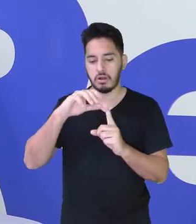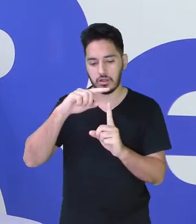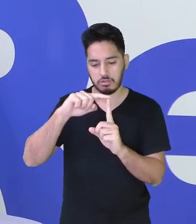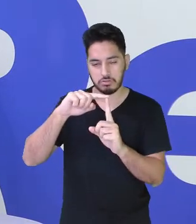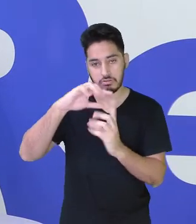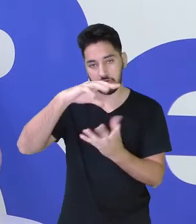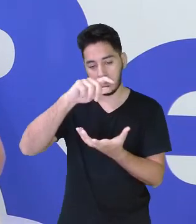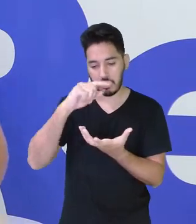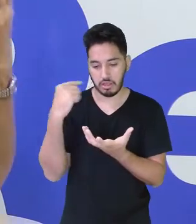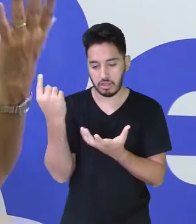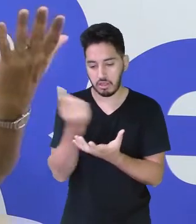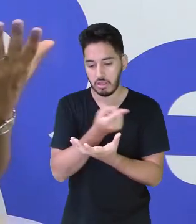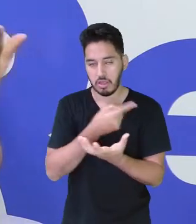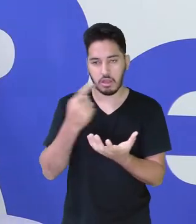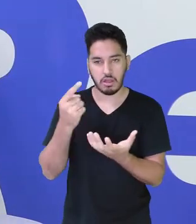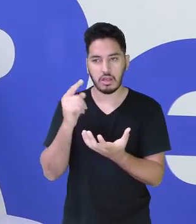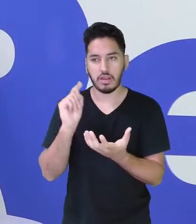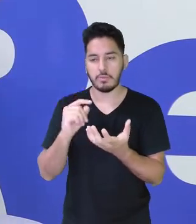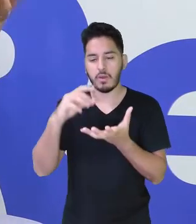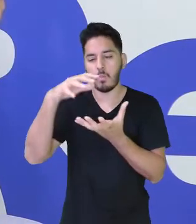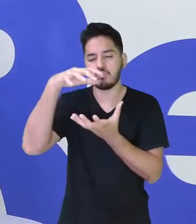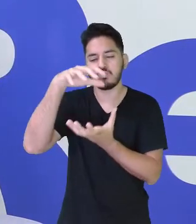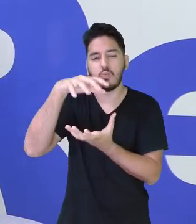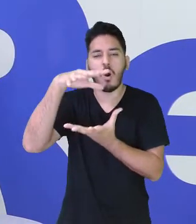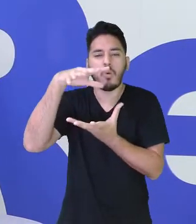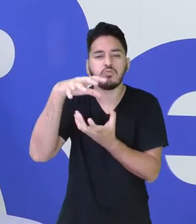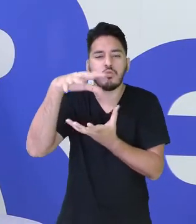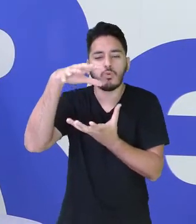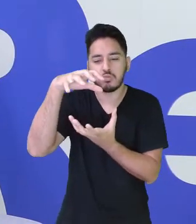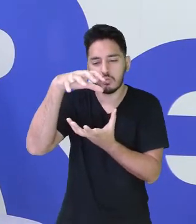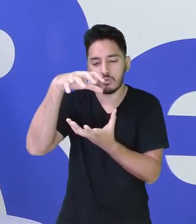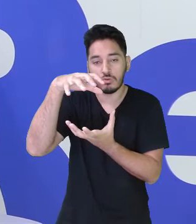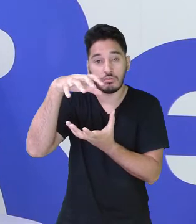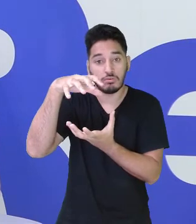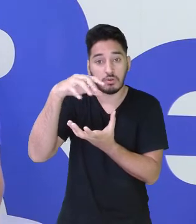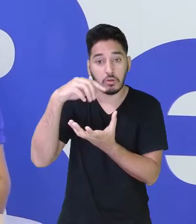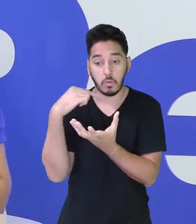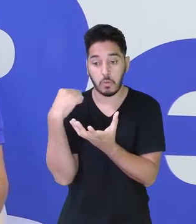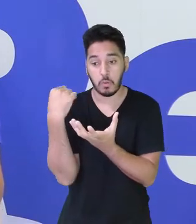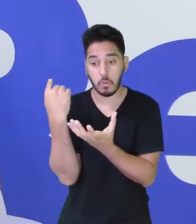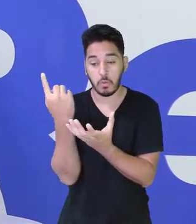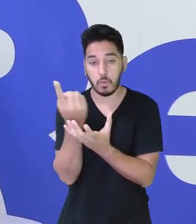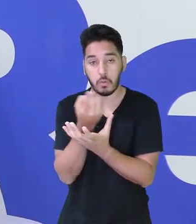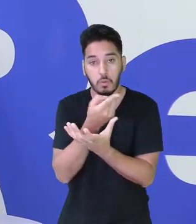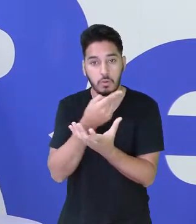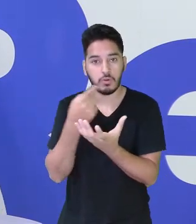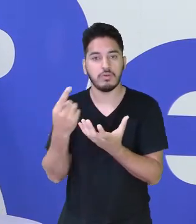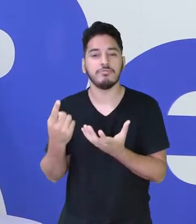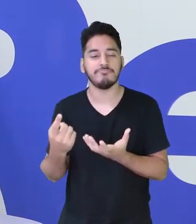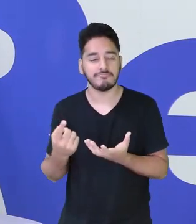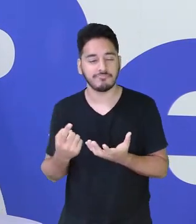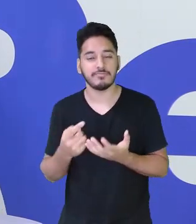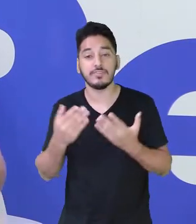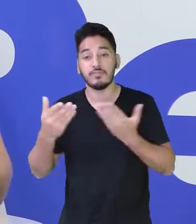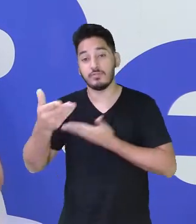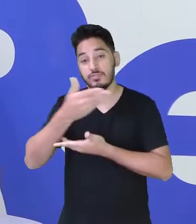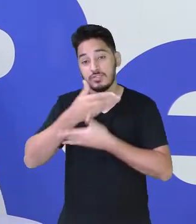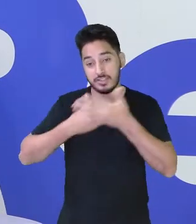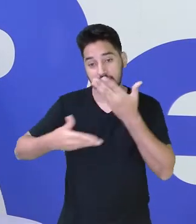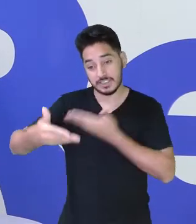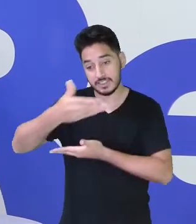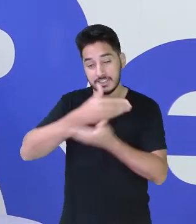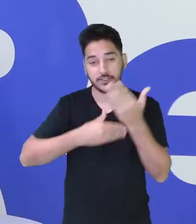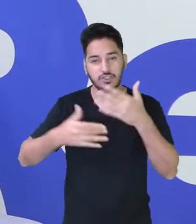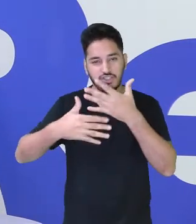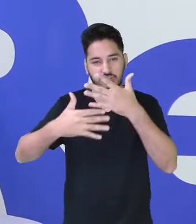Terra. Eu fiquei imaginando ela bem rechonchudinha assim, né? Bem fofinha. Fica aí que você não vai se arrepender e vamos interagir, vamos movimentar